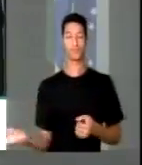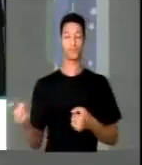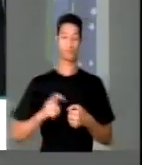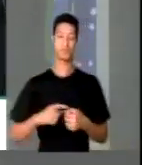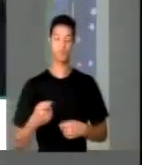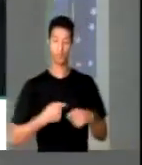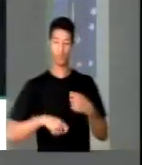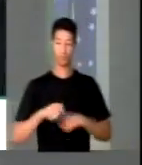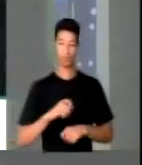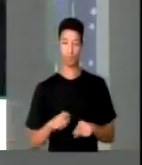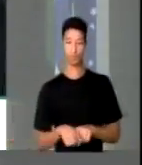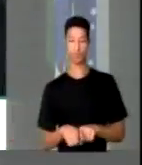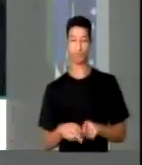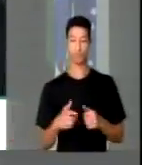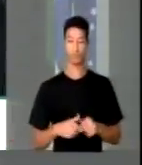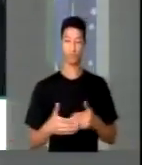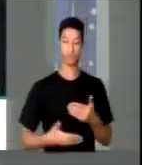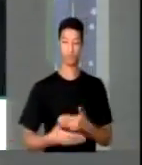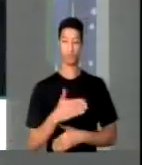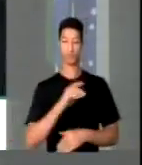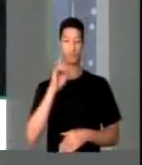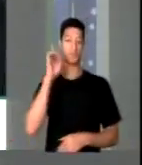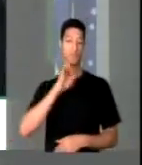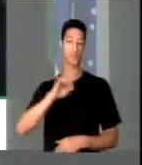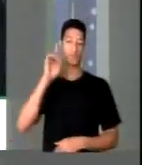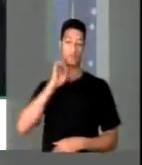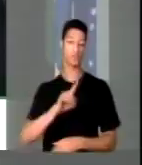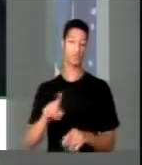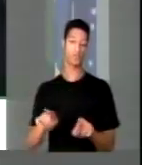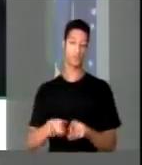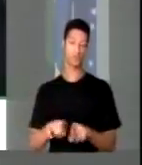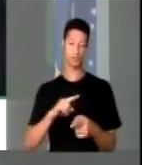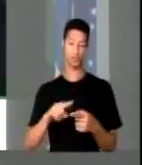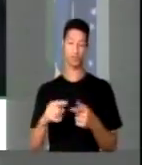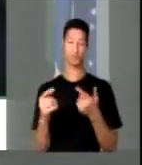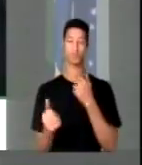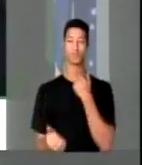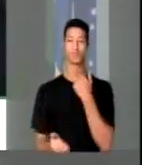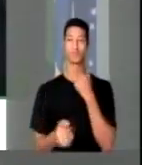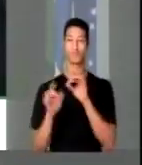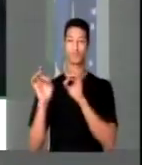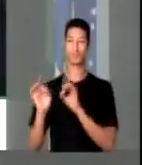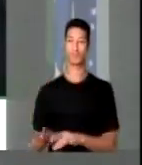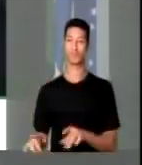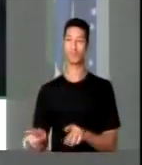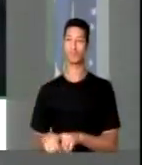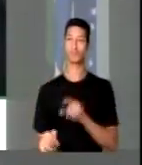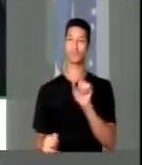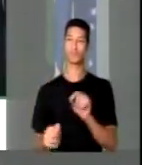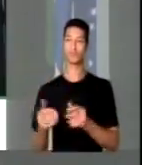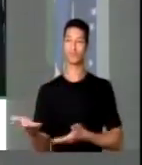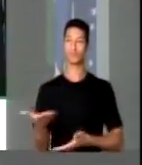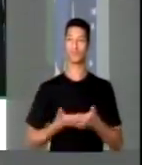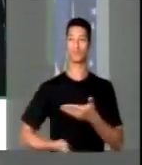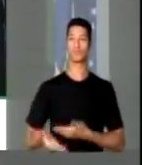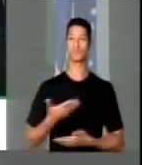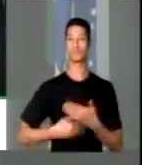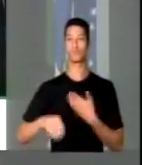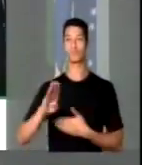parceiro comercial, está à frente dos Estados Unidos. Não podemos deixar que essa